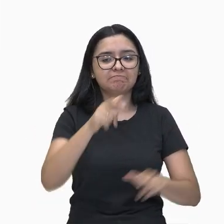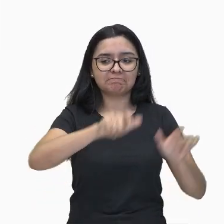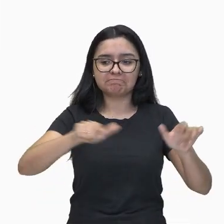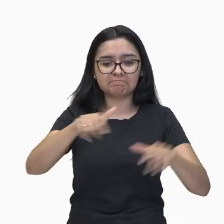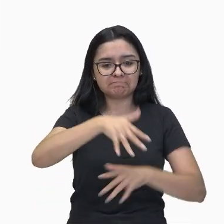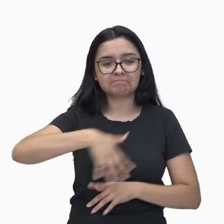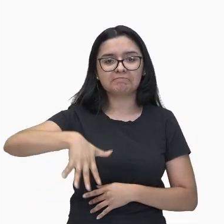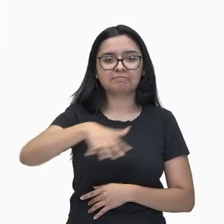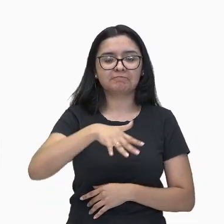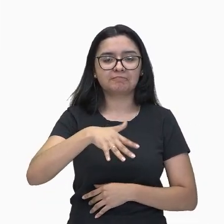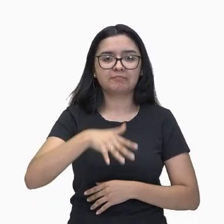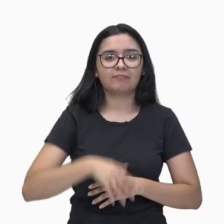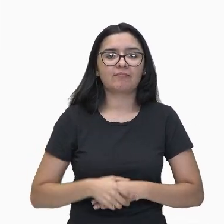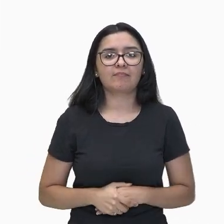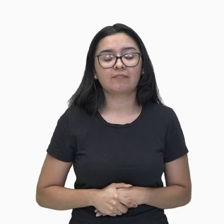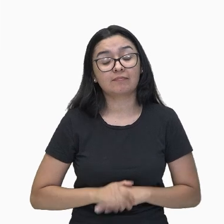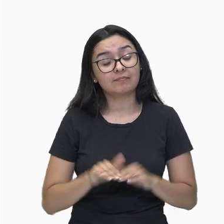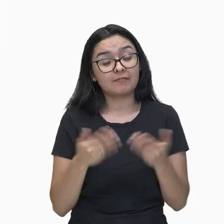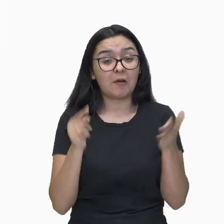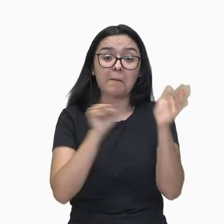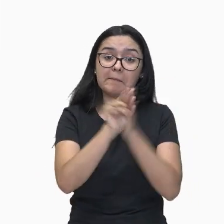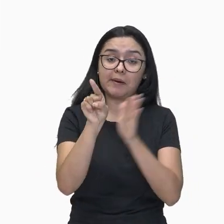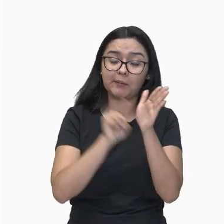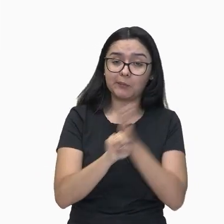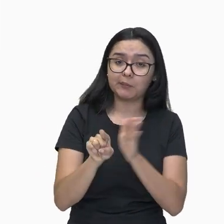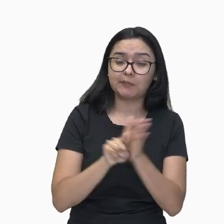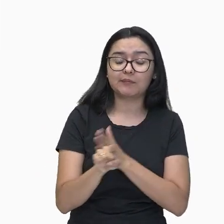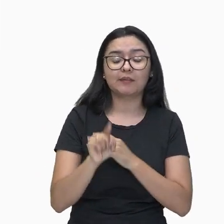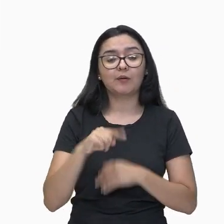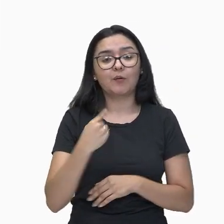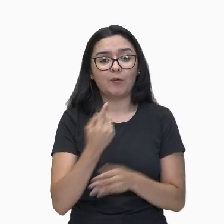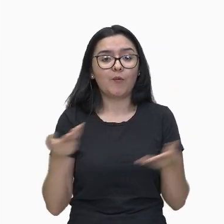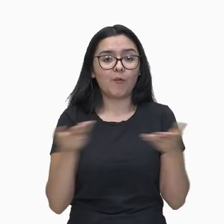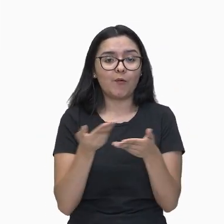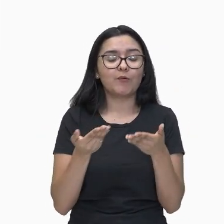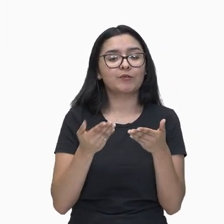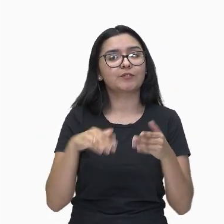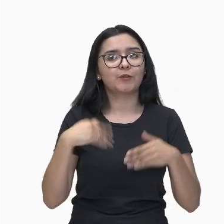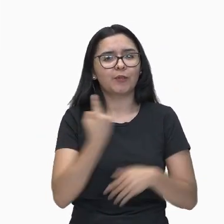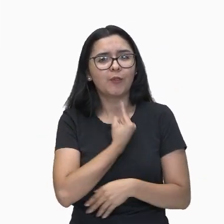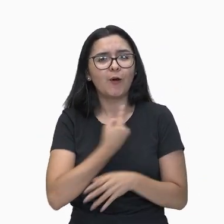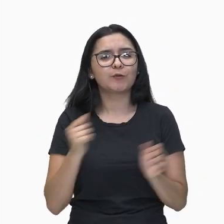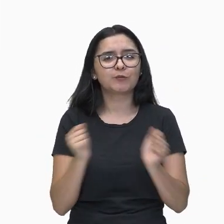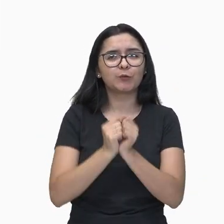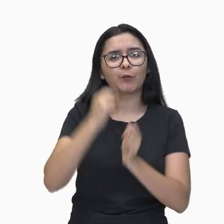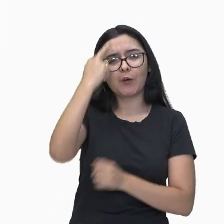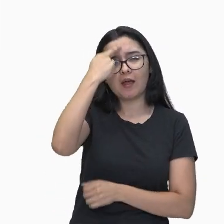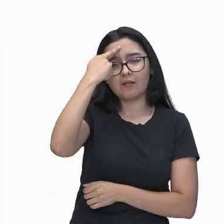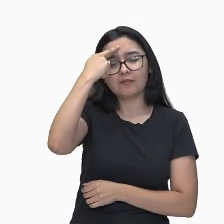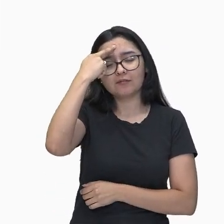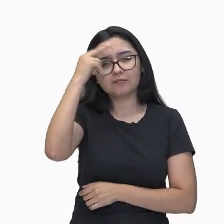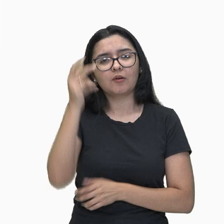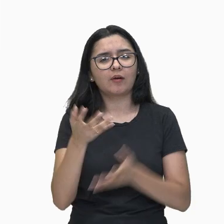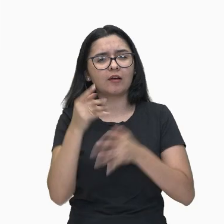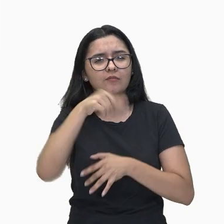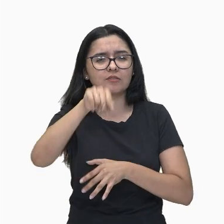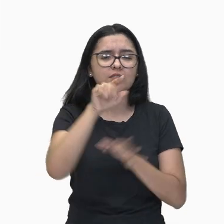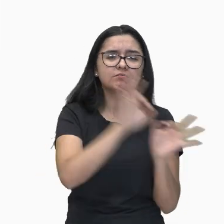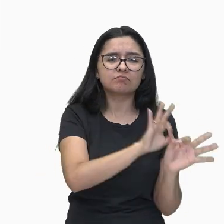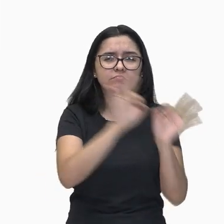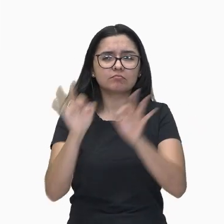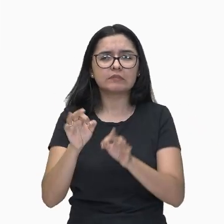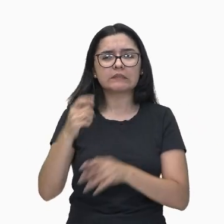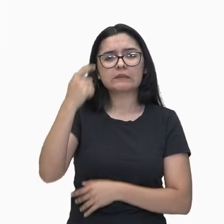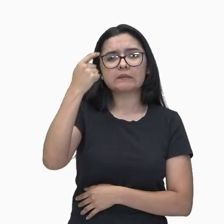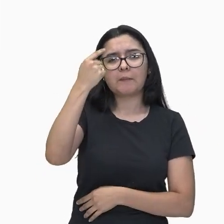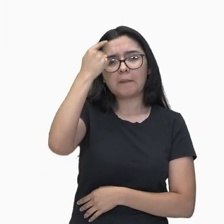da metafísica. E é nisso que a gente vai caminhar aqui na nossa reflexão, que eu quero que vocês acompanhem comigo o raciocínio para